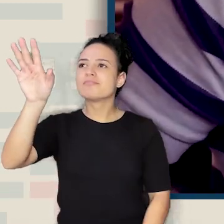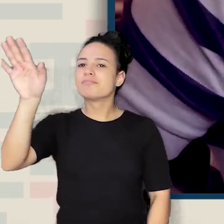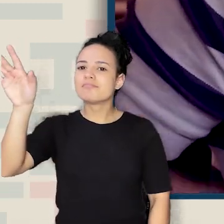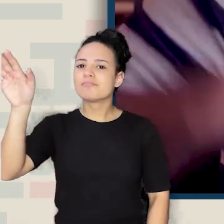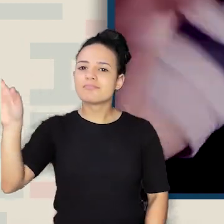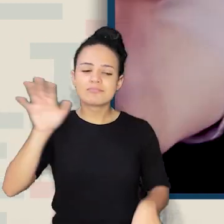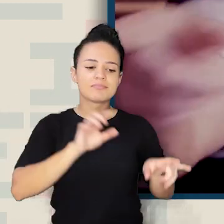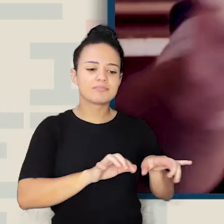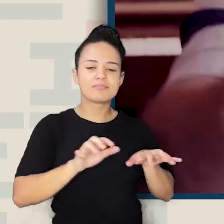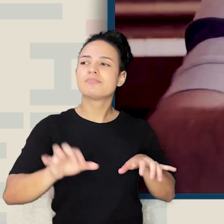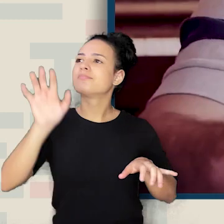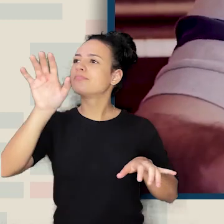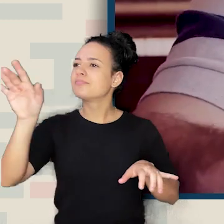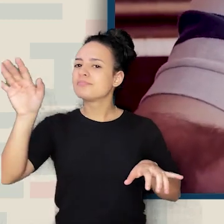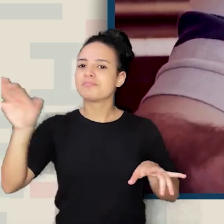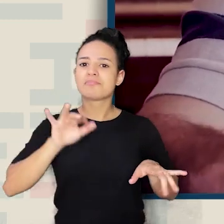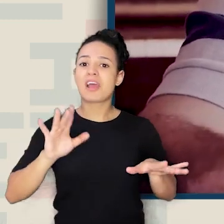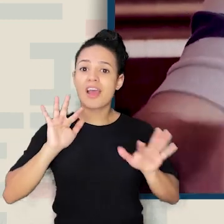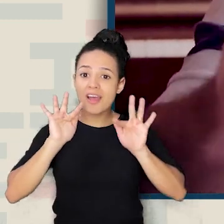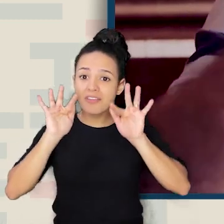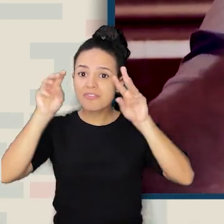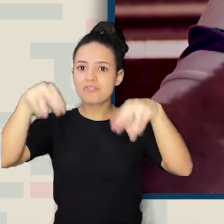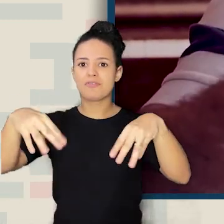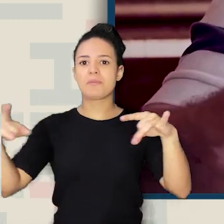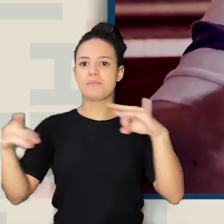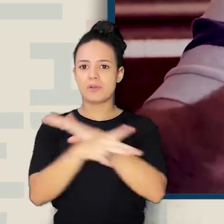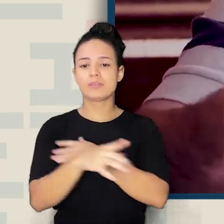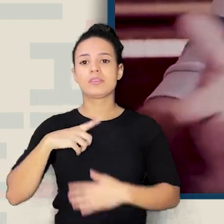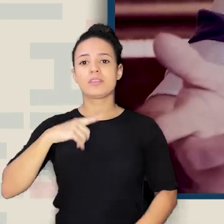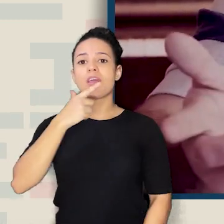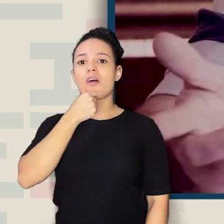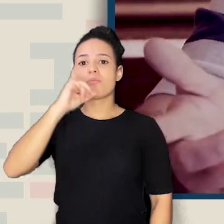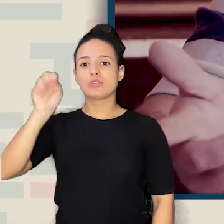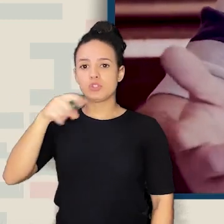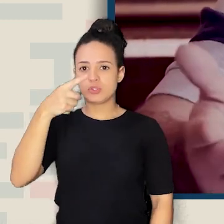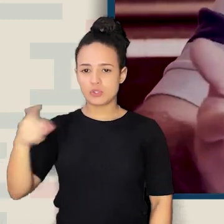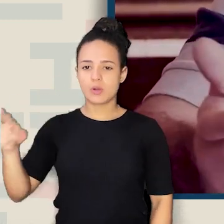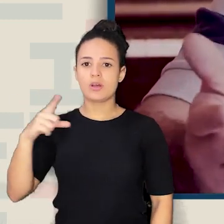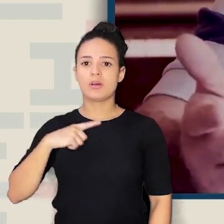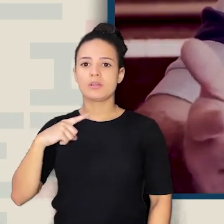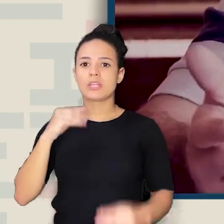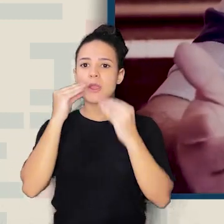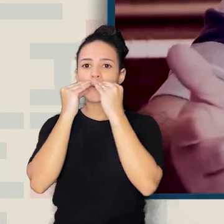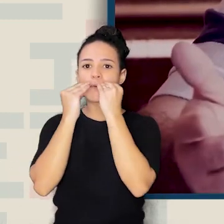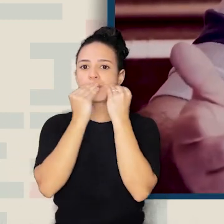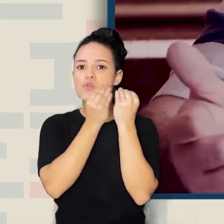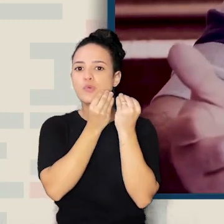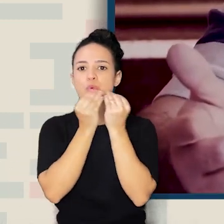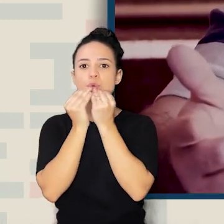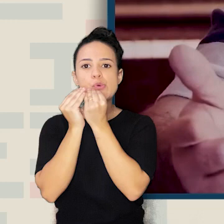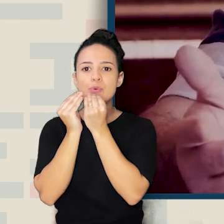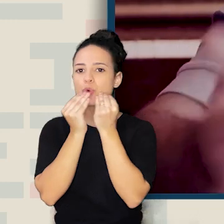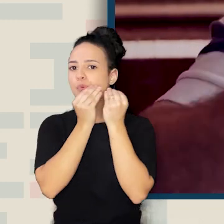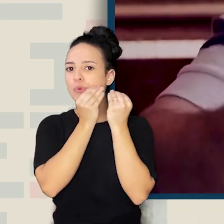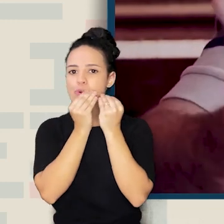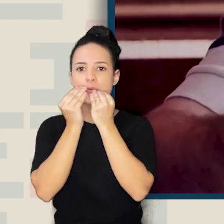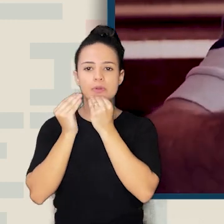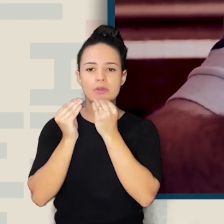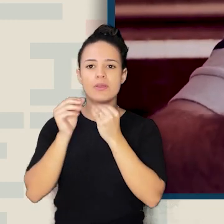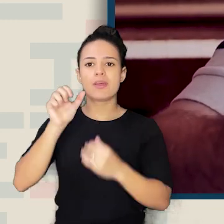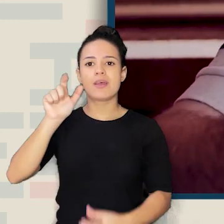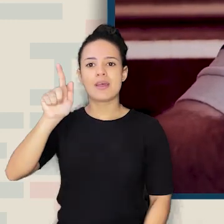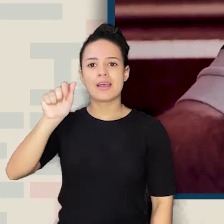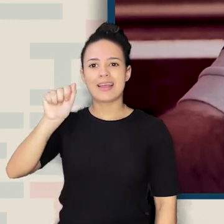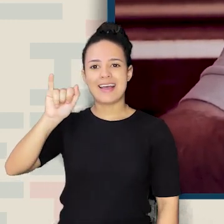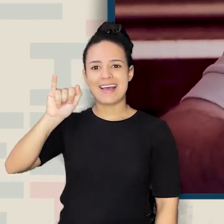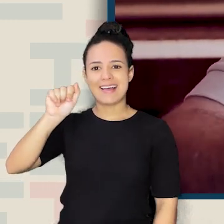pedacinho da música, no final você te dá a música prontinha. Eu tenho experiência com isso com o João, que toca gaita. Né? E a gaita tem